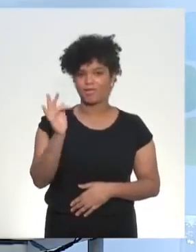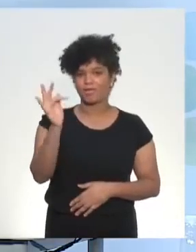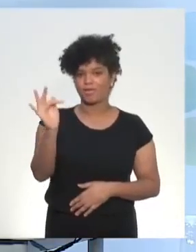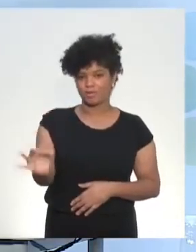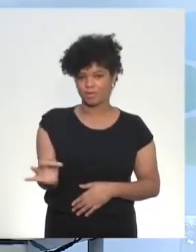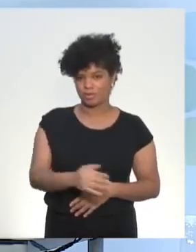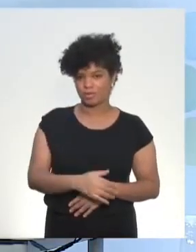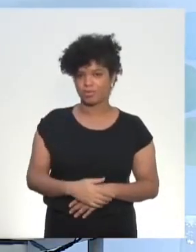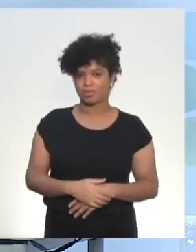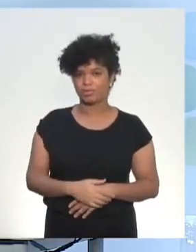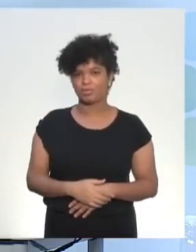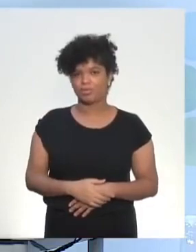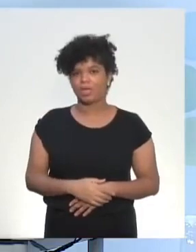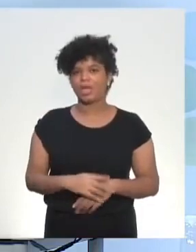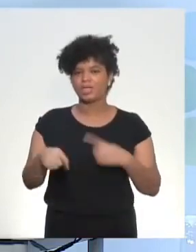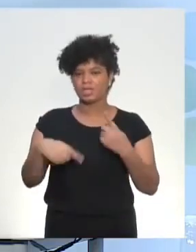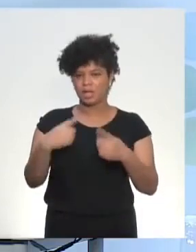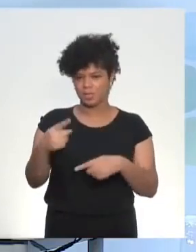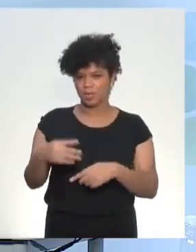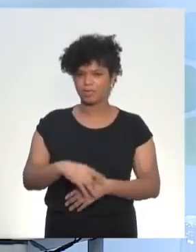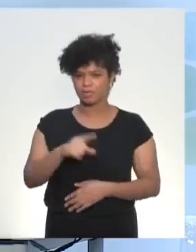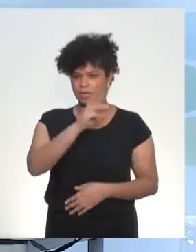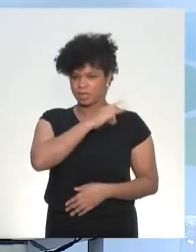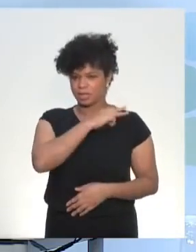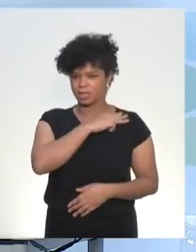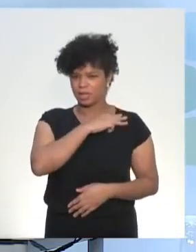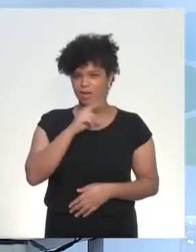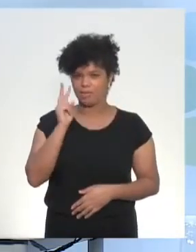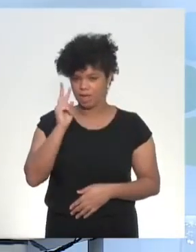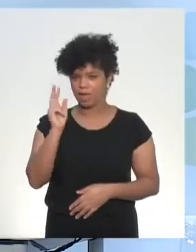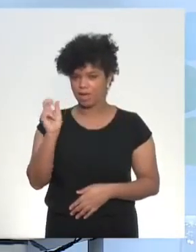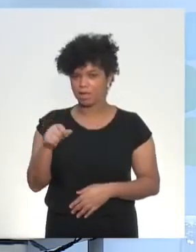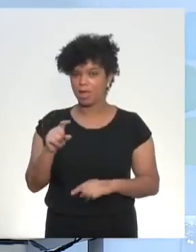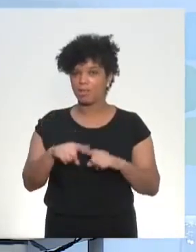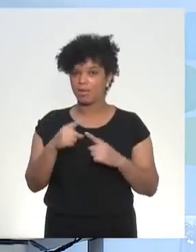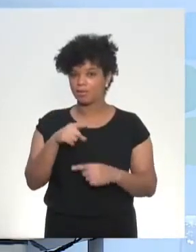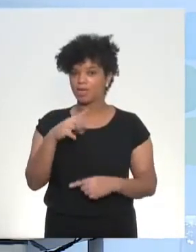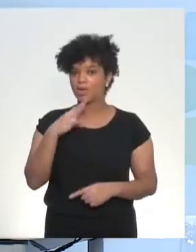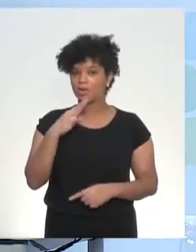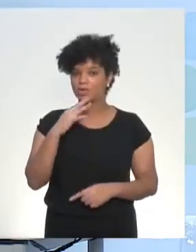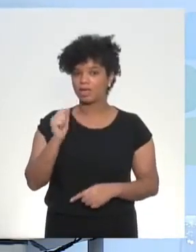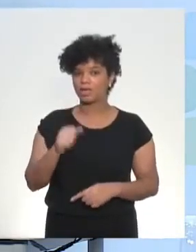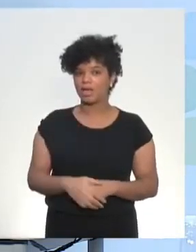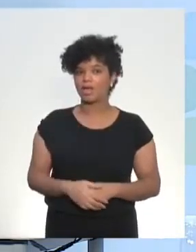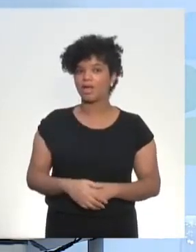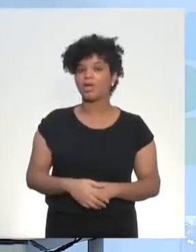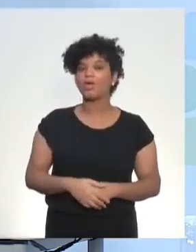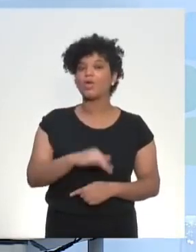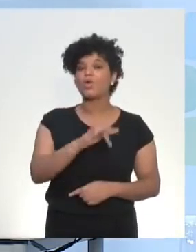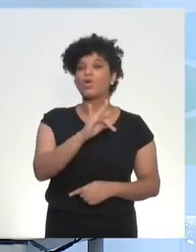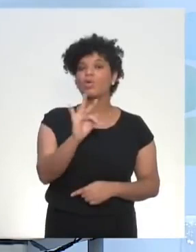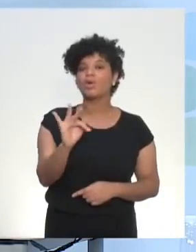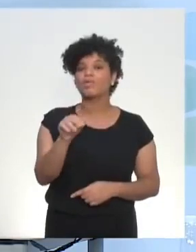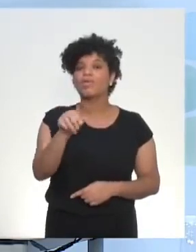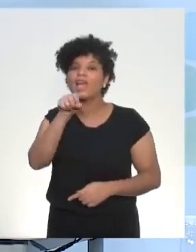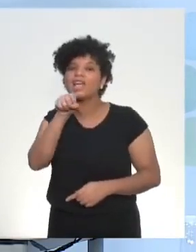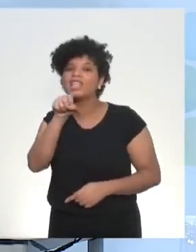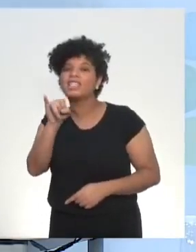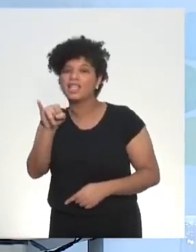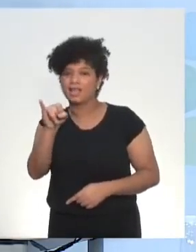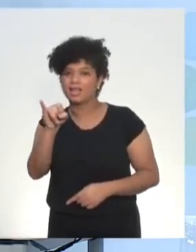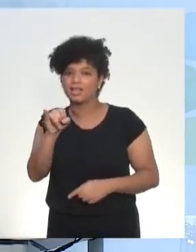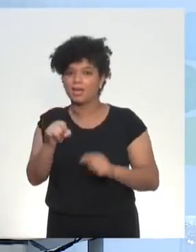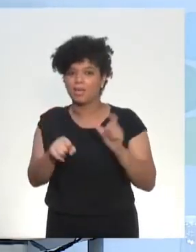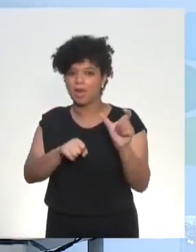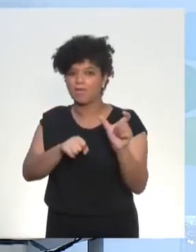aqui de if clause, a gente vai ver lá no 3º ano do médio, mas é bom que já conhece que esse if quer dizer se, certo? Então, se